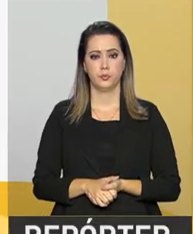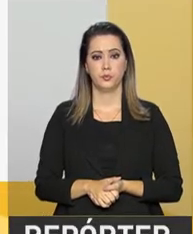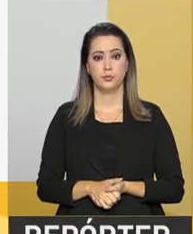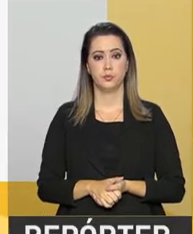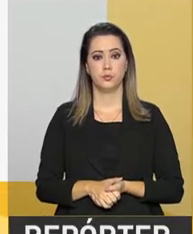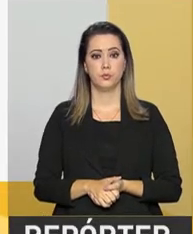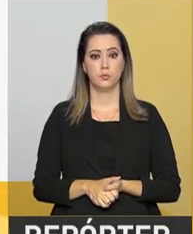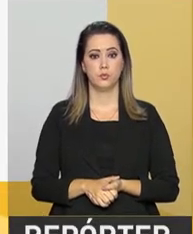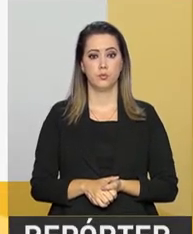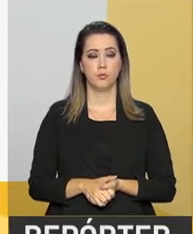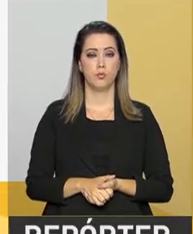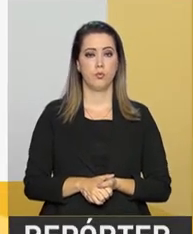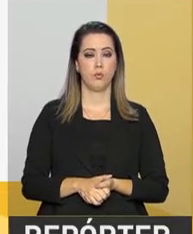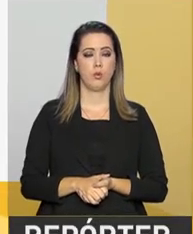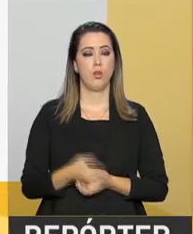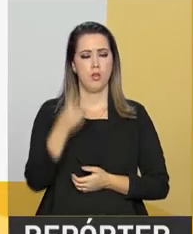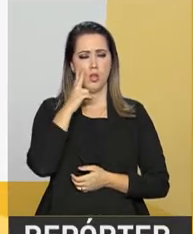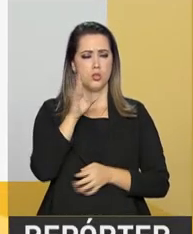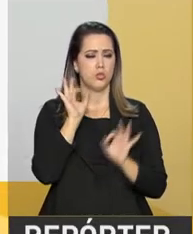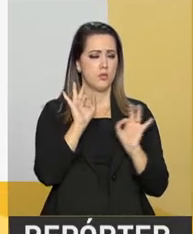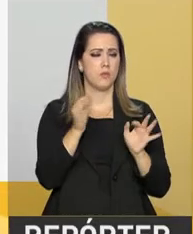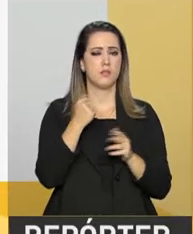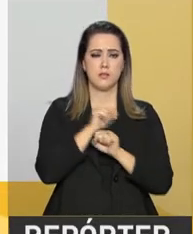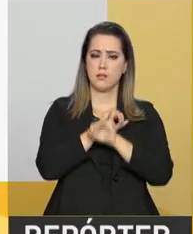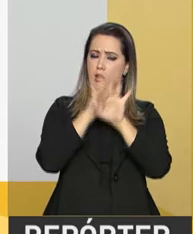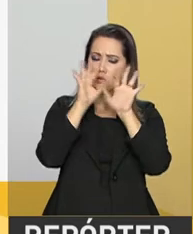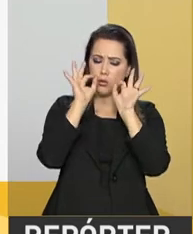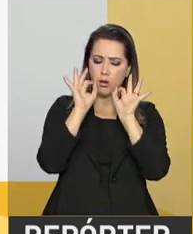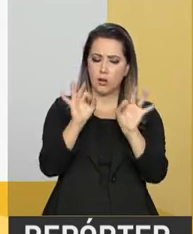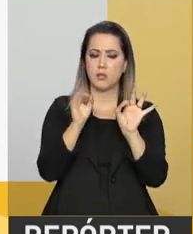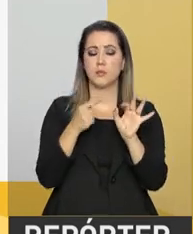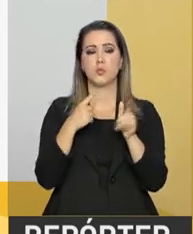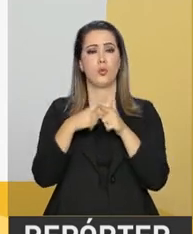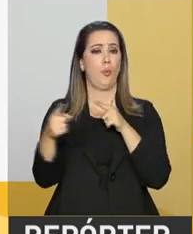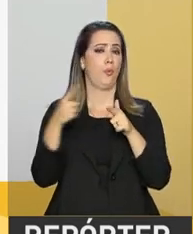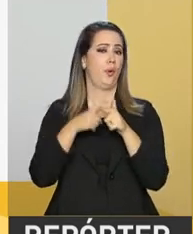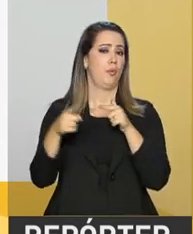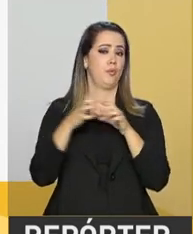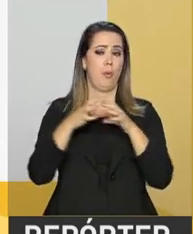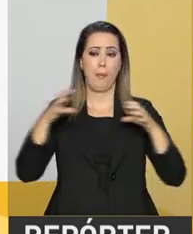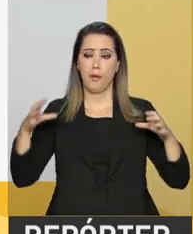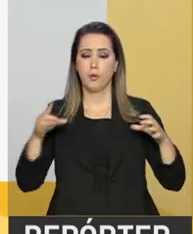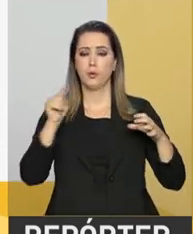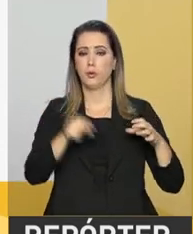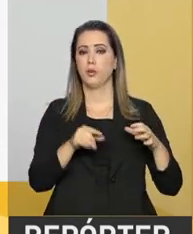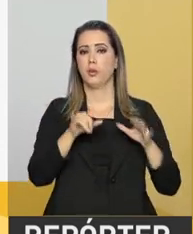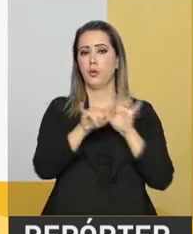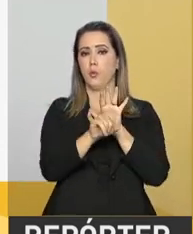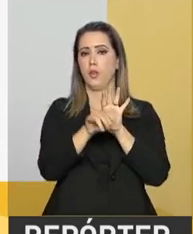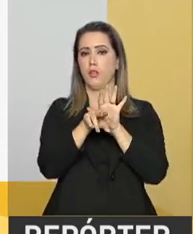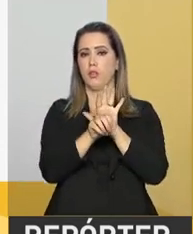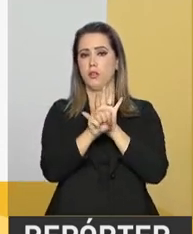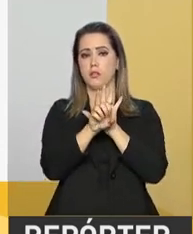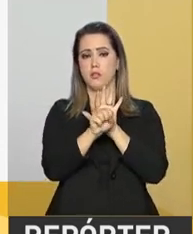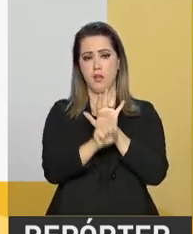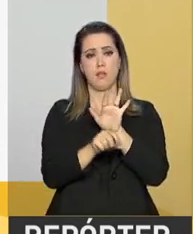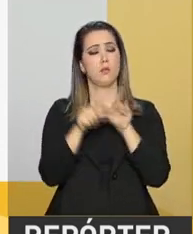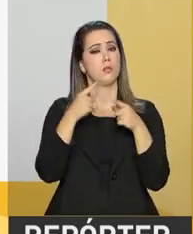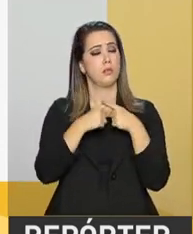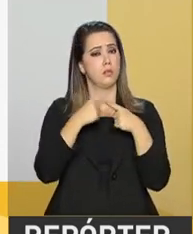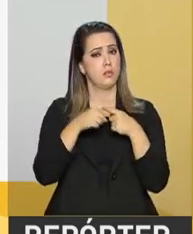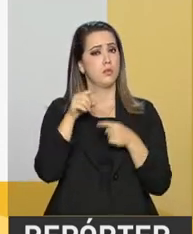Fica claro de que o grande problema é a Previdência, isto é, os gastos